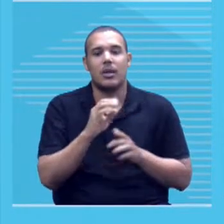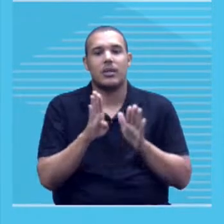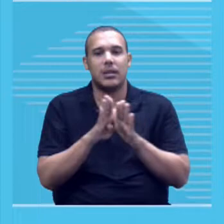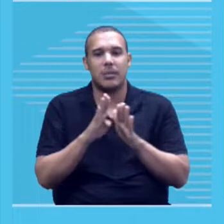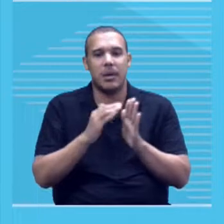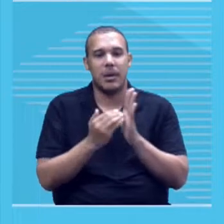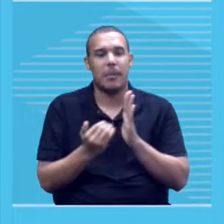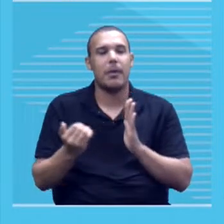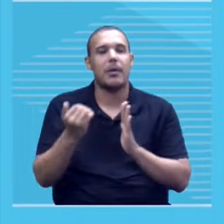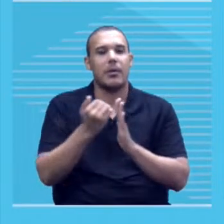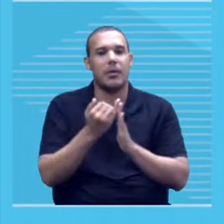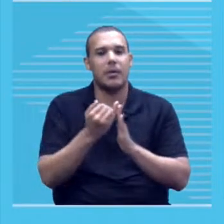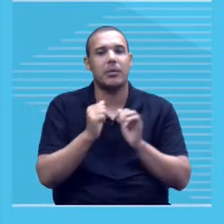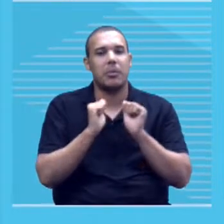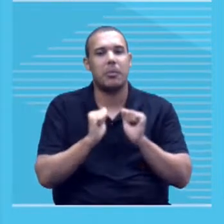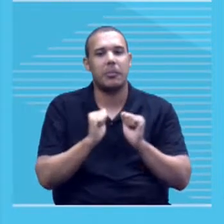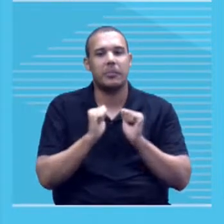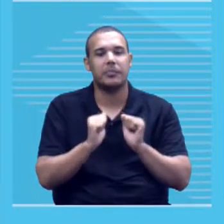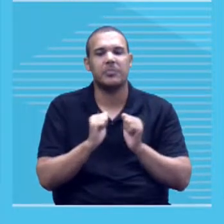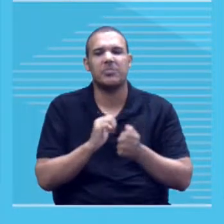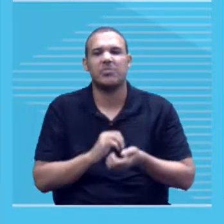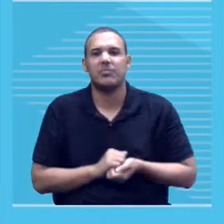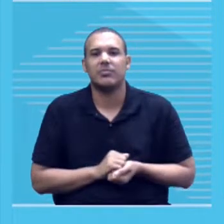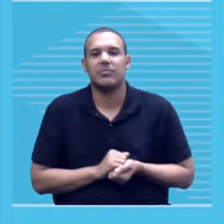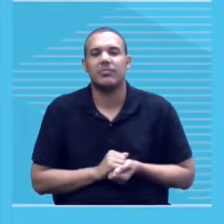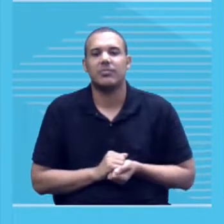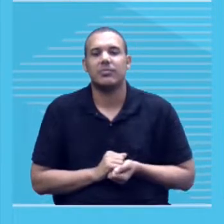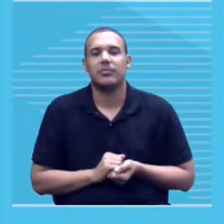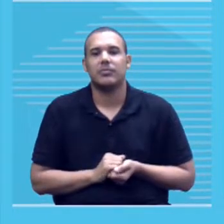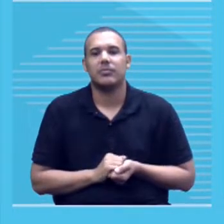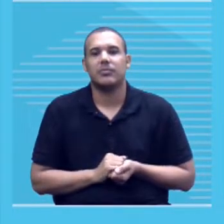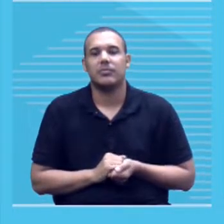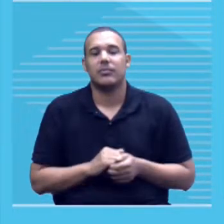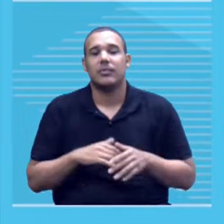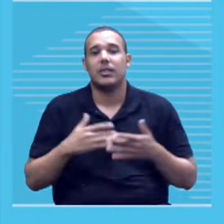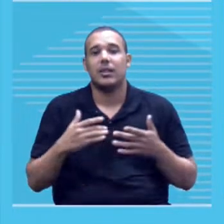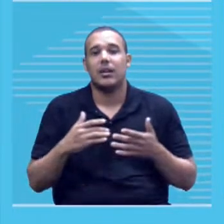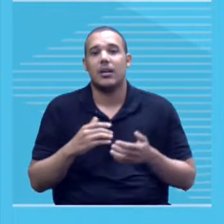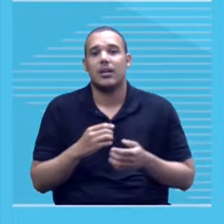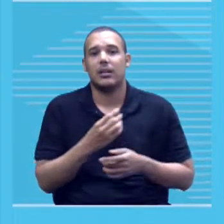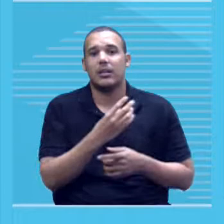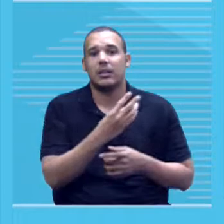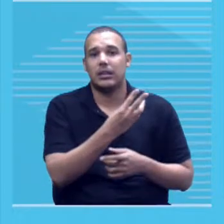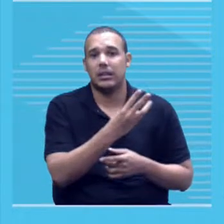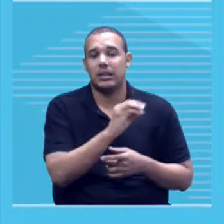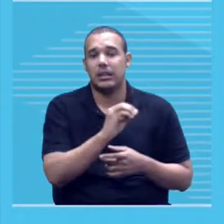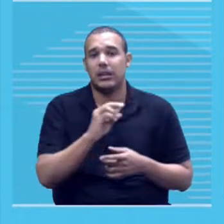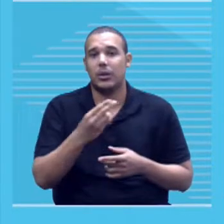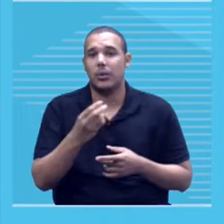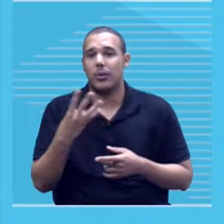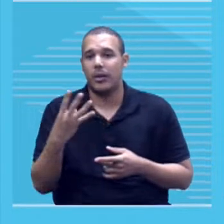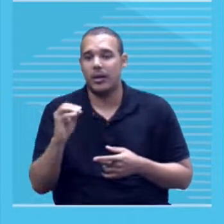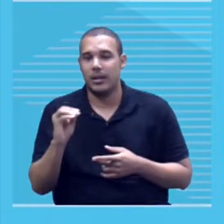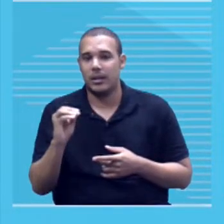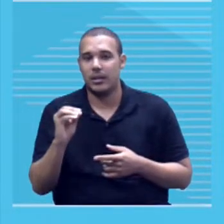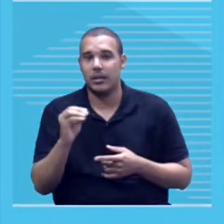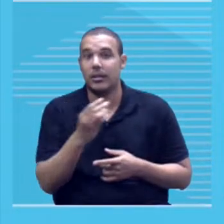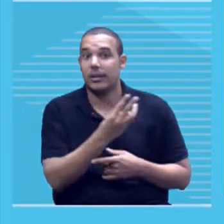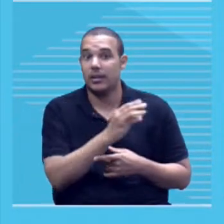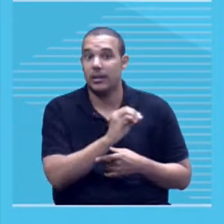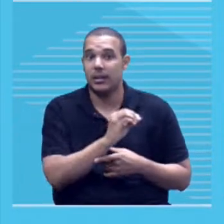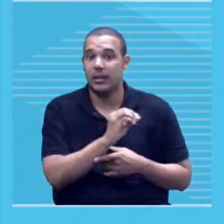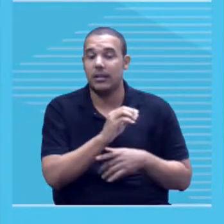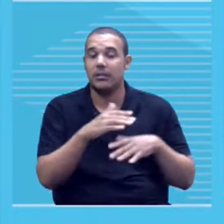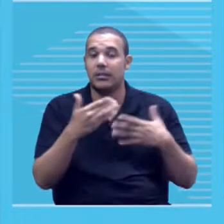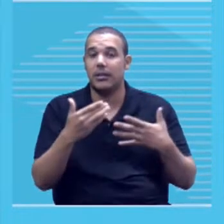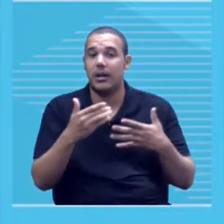29. Suporta também. Mas ele pediu o valor mínimo. Quem é o mínimo? 30 ou 40? 30. Então, o gabarito,